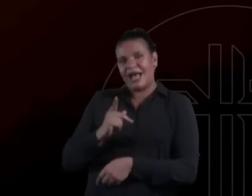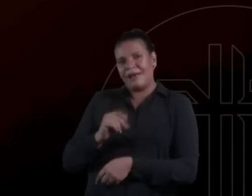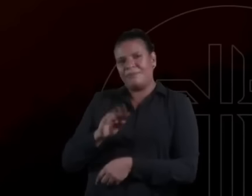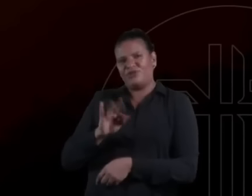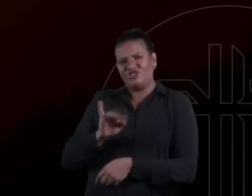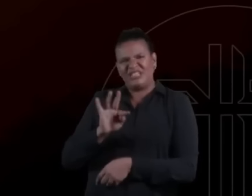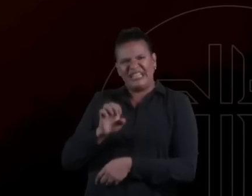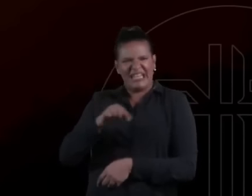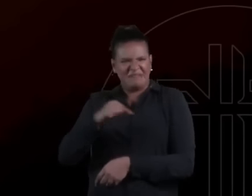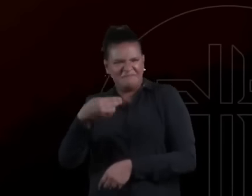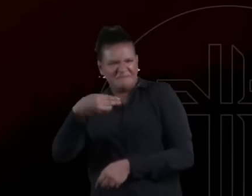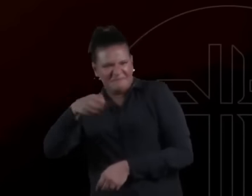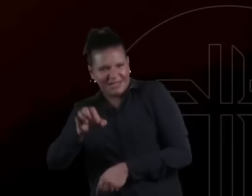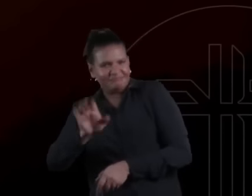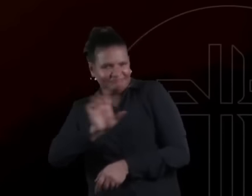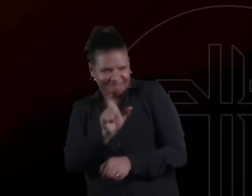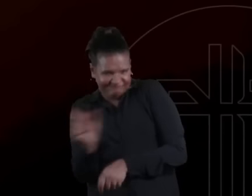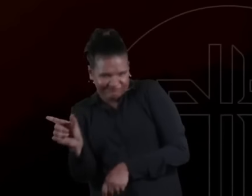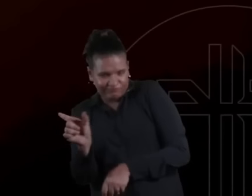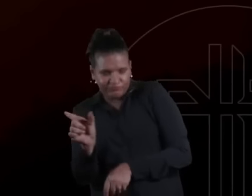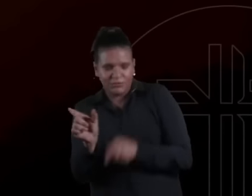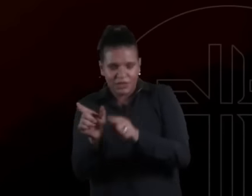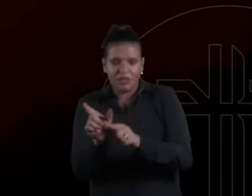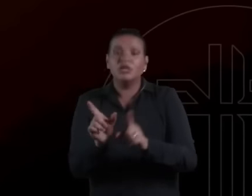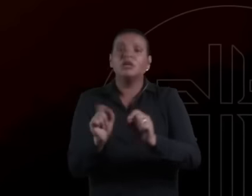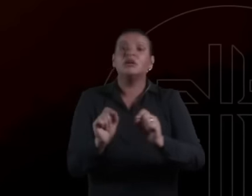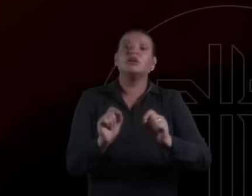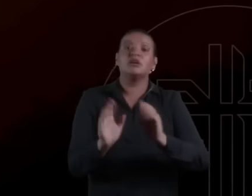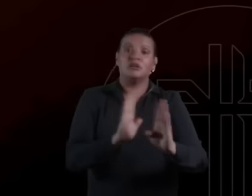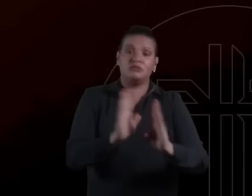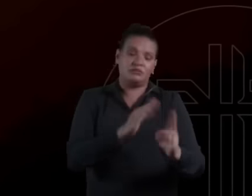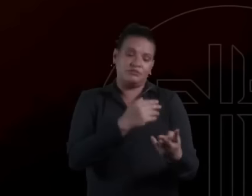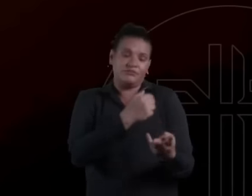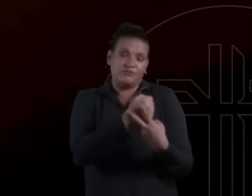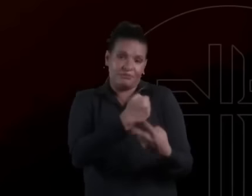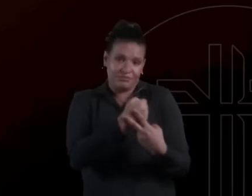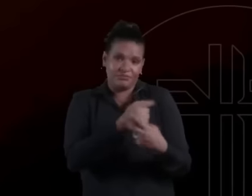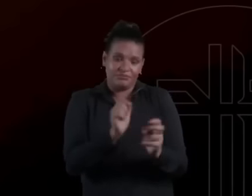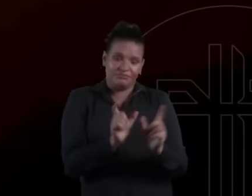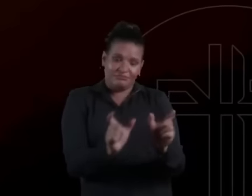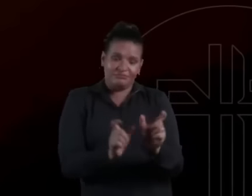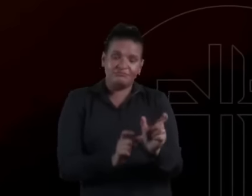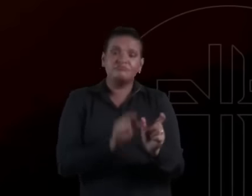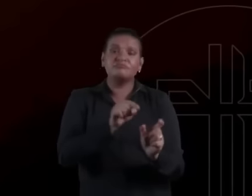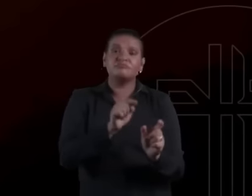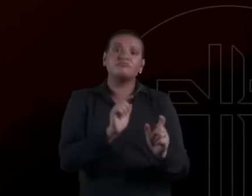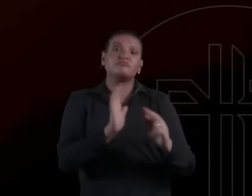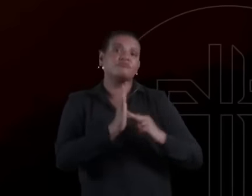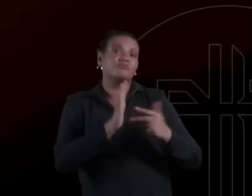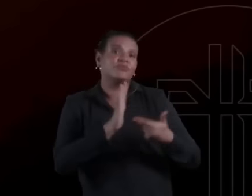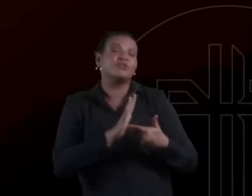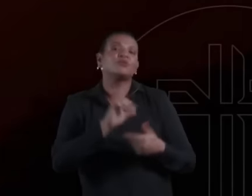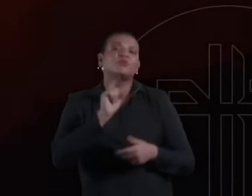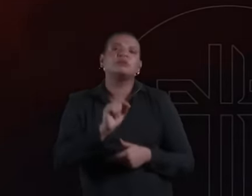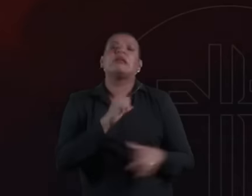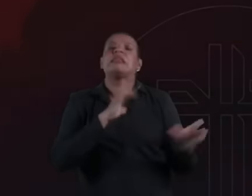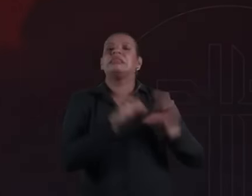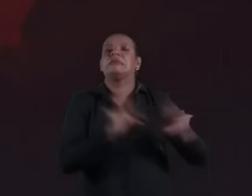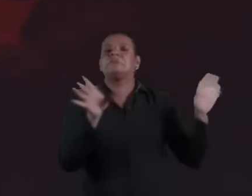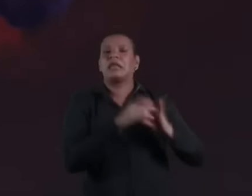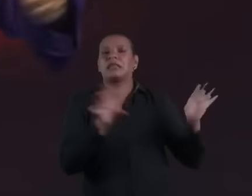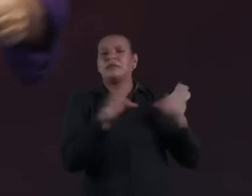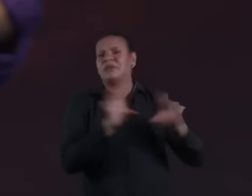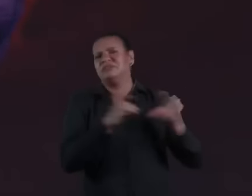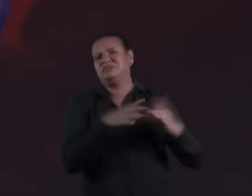o tempo verbal que ele tá usando aqui o imperativo é deliberadamente Repita comigo